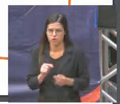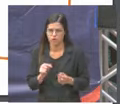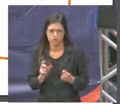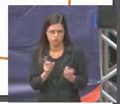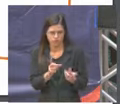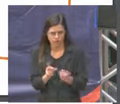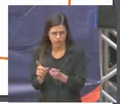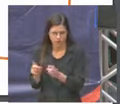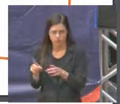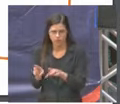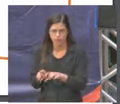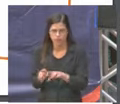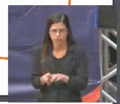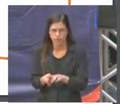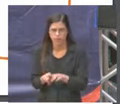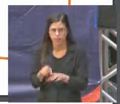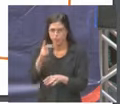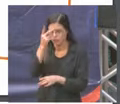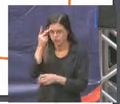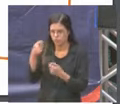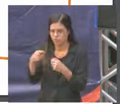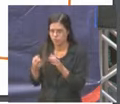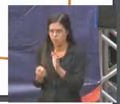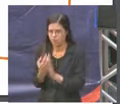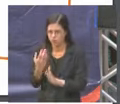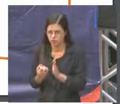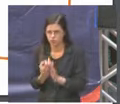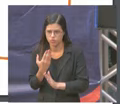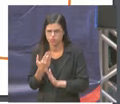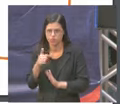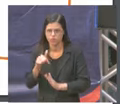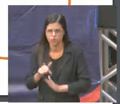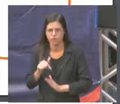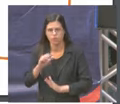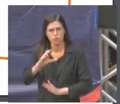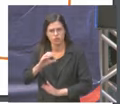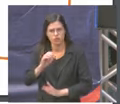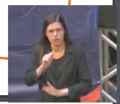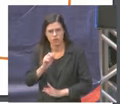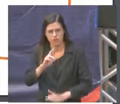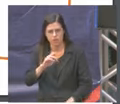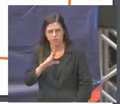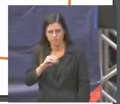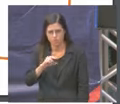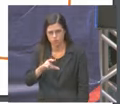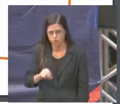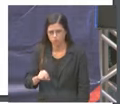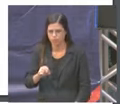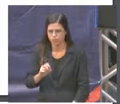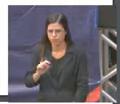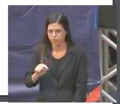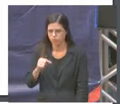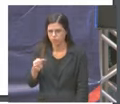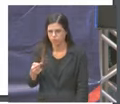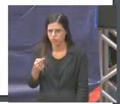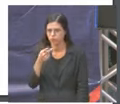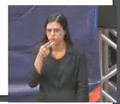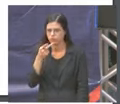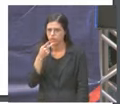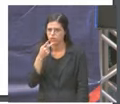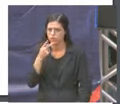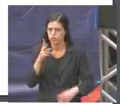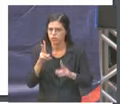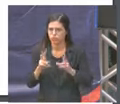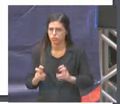que precisam produzir. E é assim que funciona um pouquinho o mercado de carbono, né? Próximo. Aqui eu acho que eu falo um pouquinho do